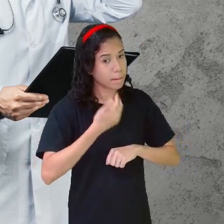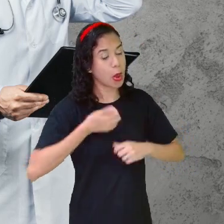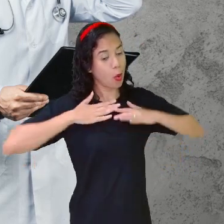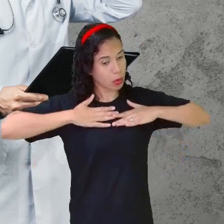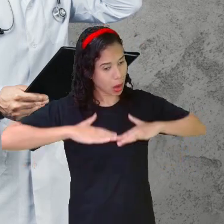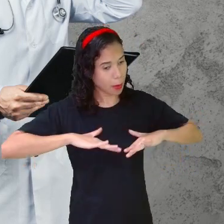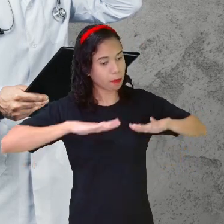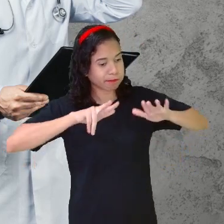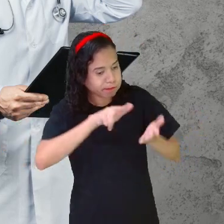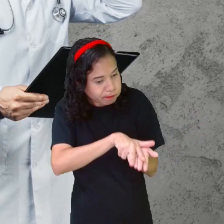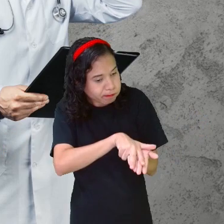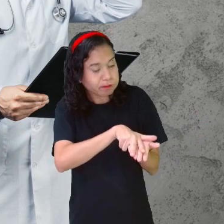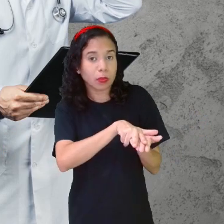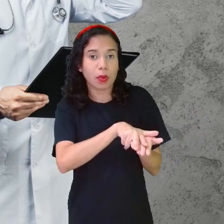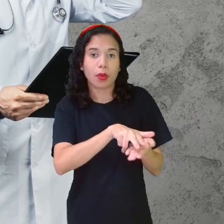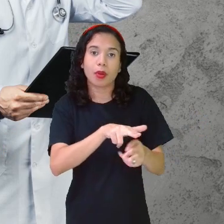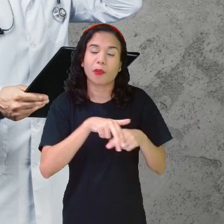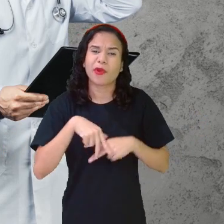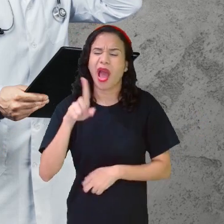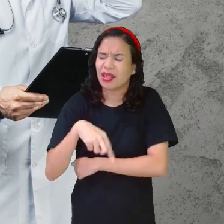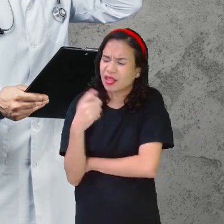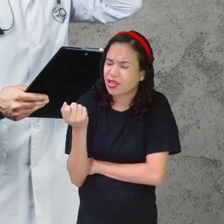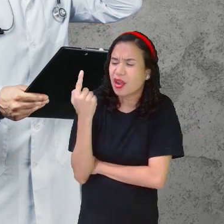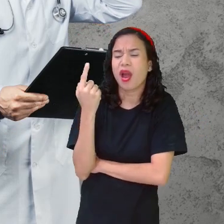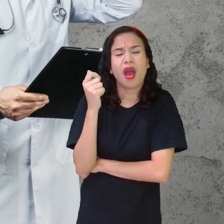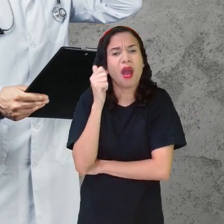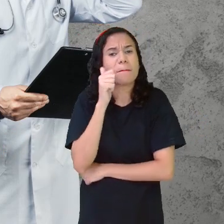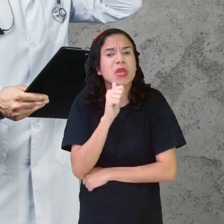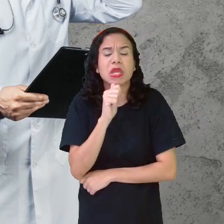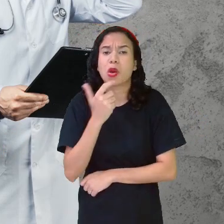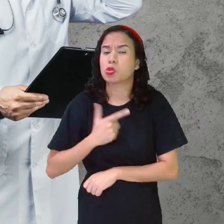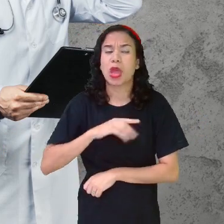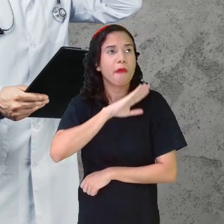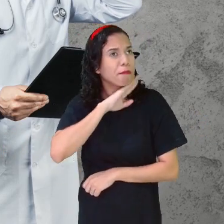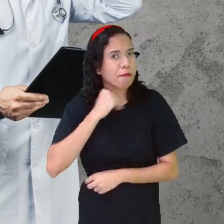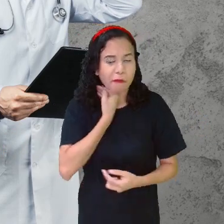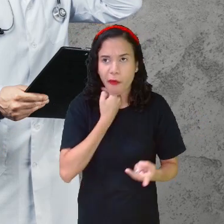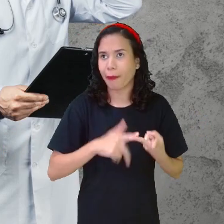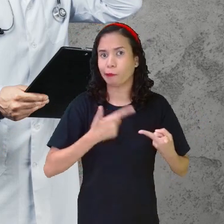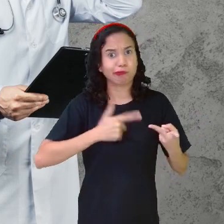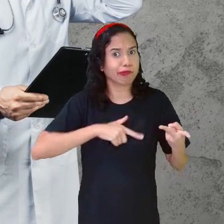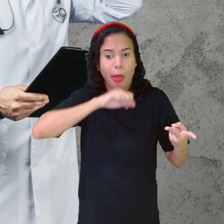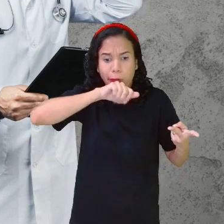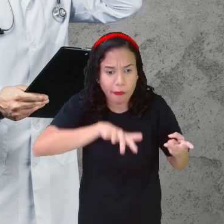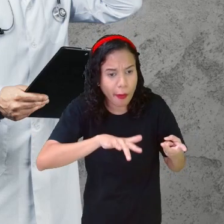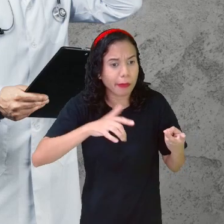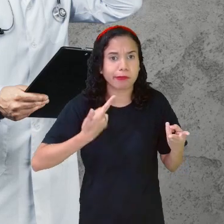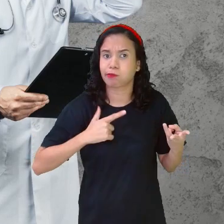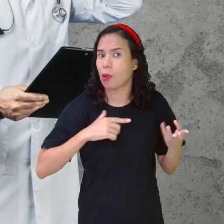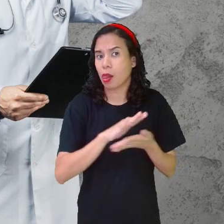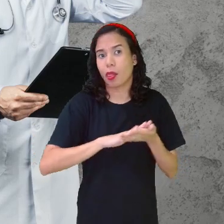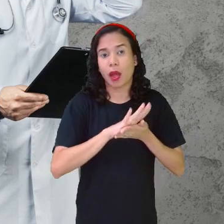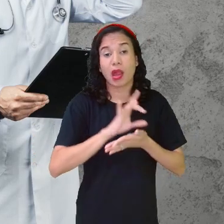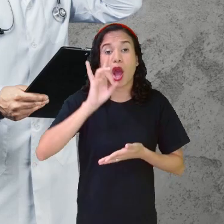absoluto. Era muito estranho. Alicia não tinha febre, não vomitava,